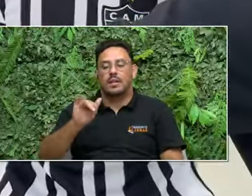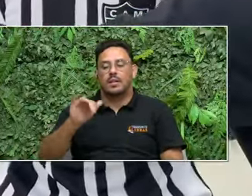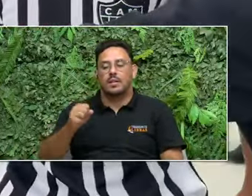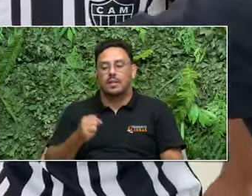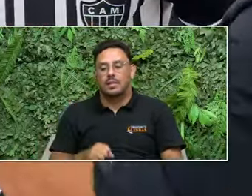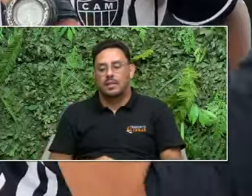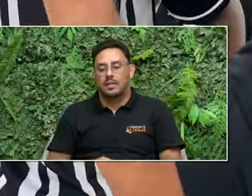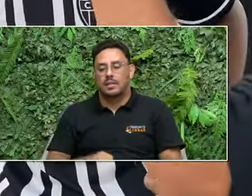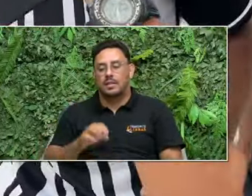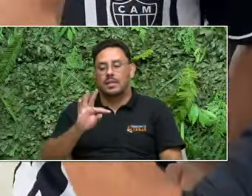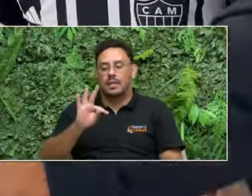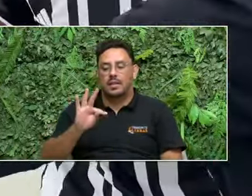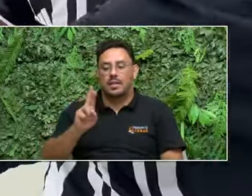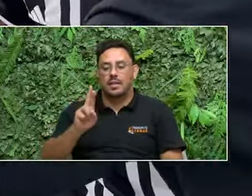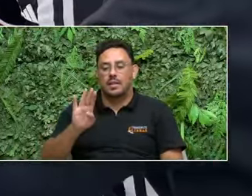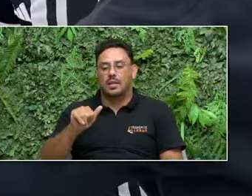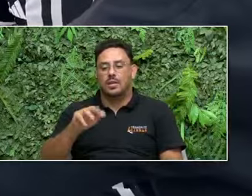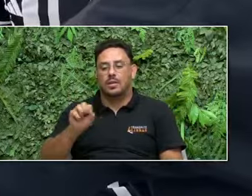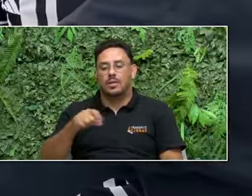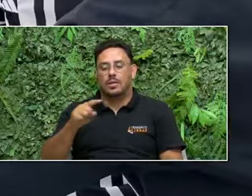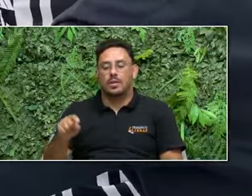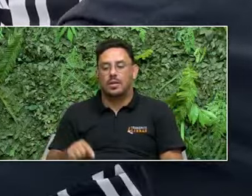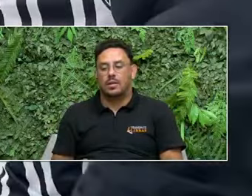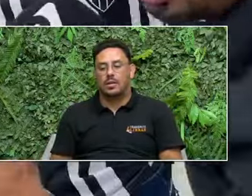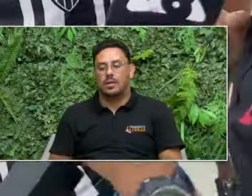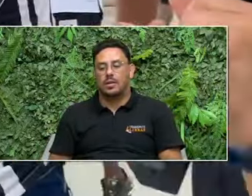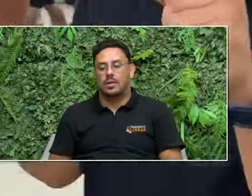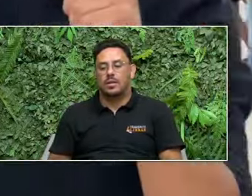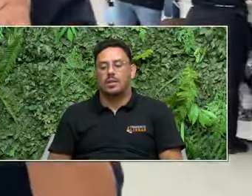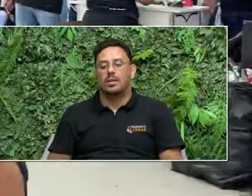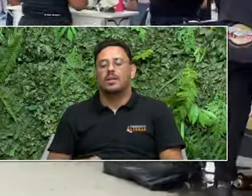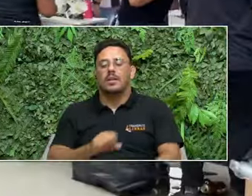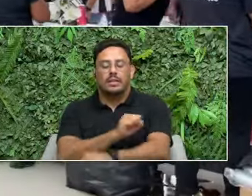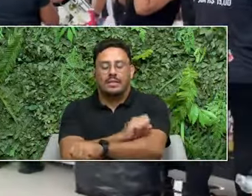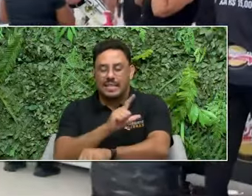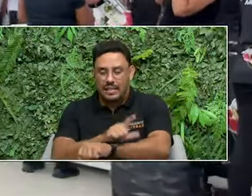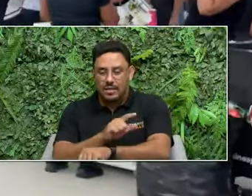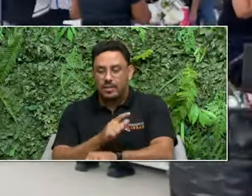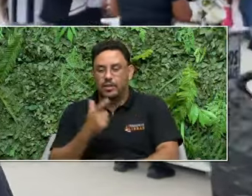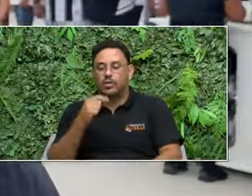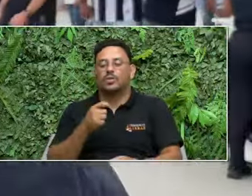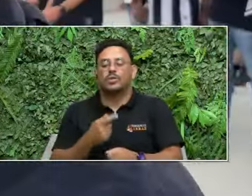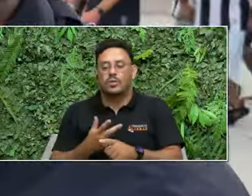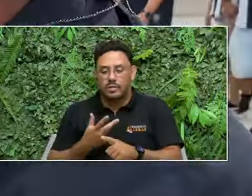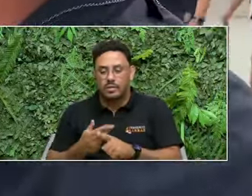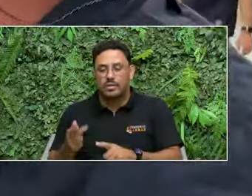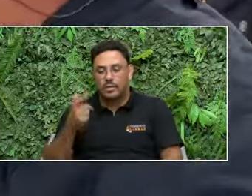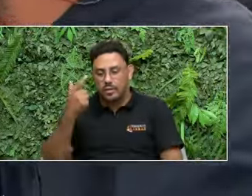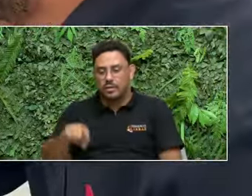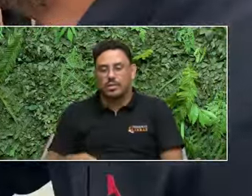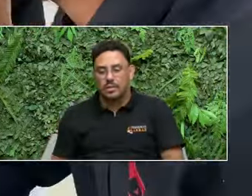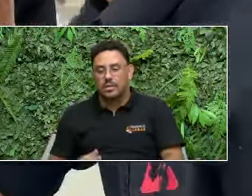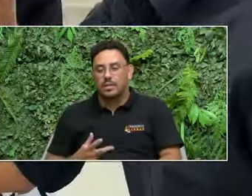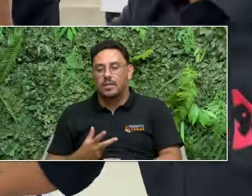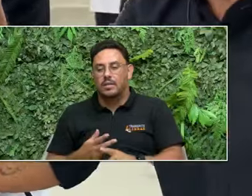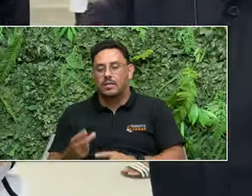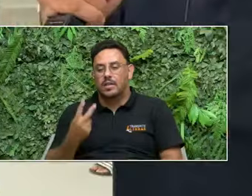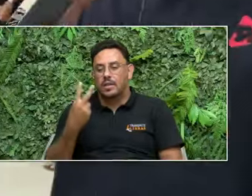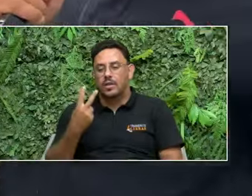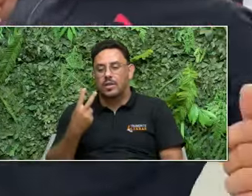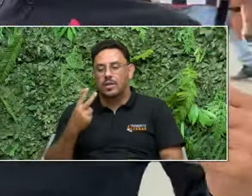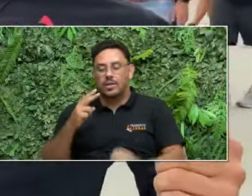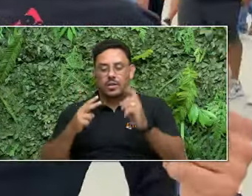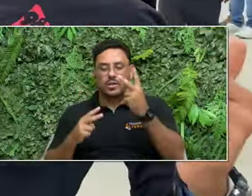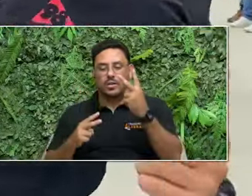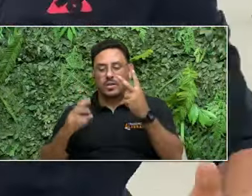o tubarão de Santa Luzia e o seu como é que é Pablo de Santa Luzia prontos para comemorar mais uma vitória mais uma vitória 2